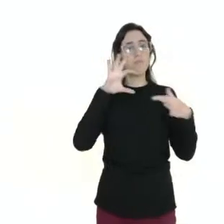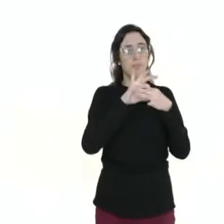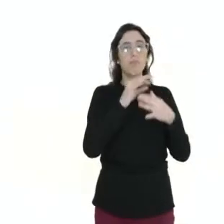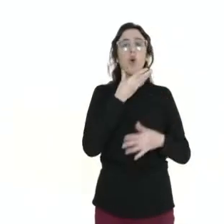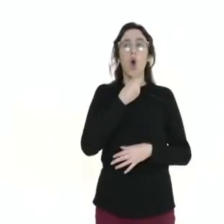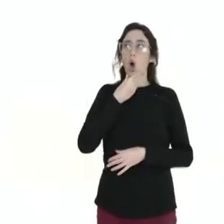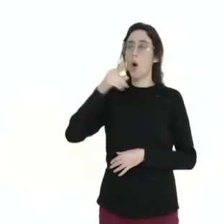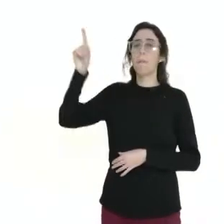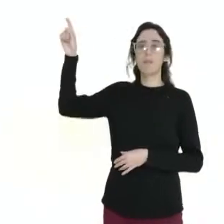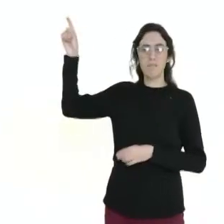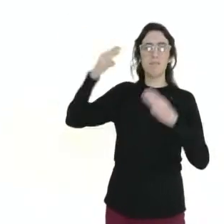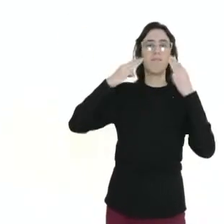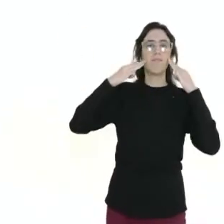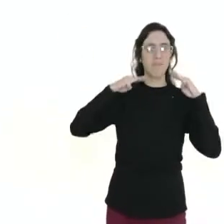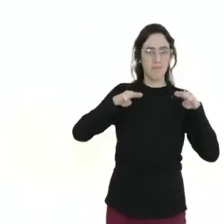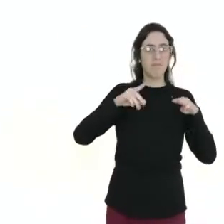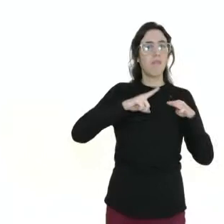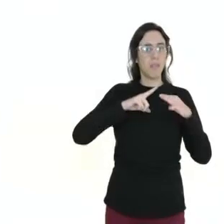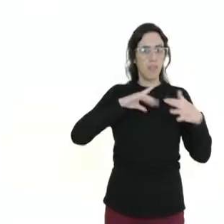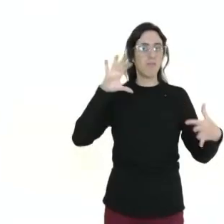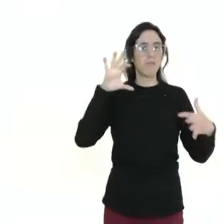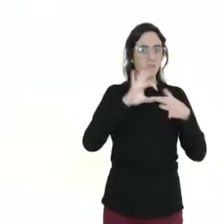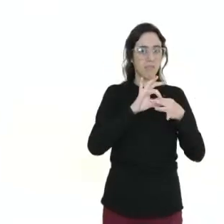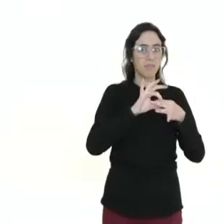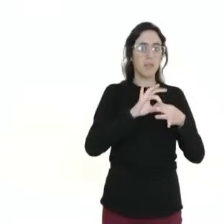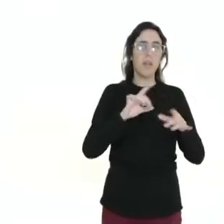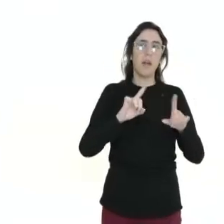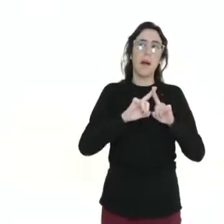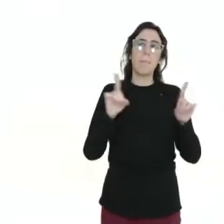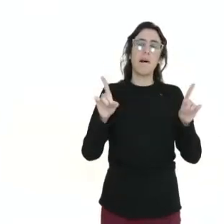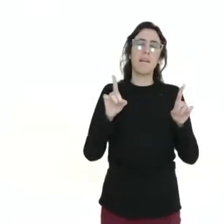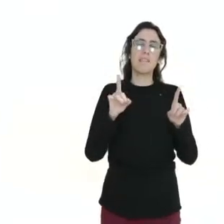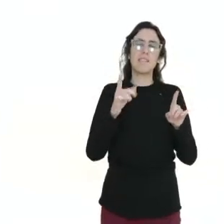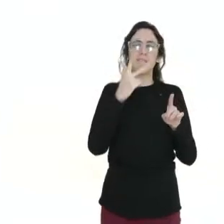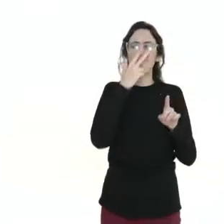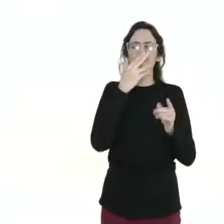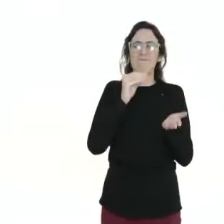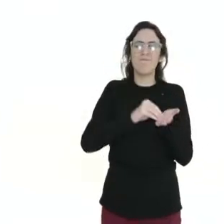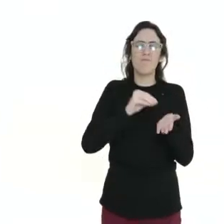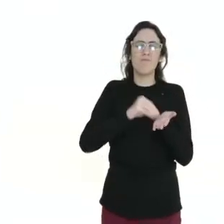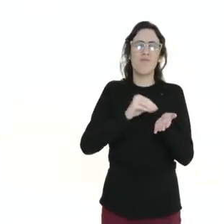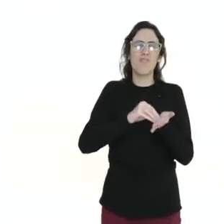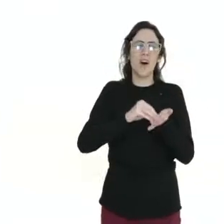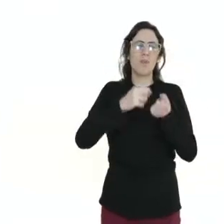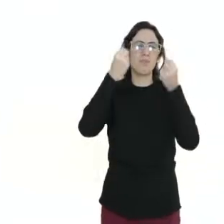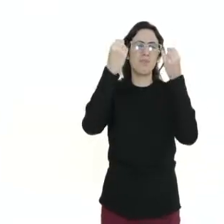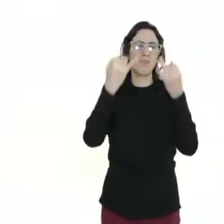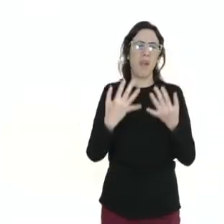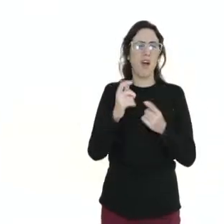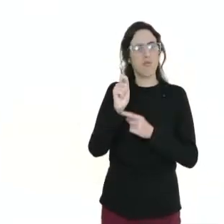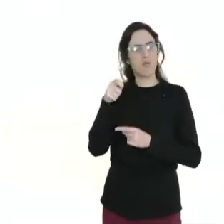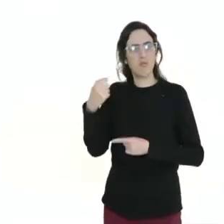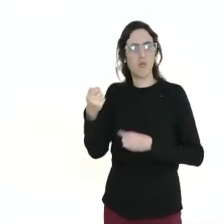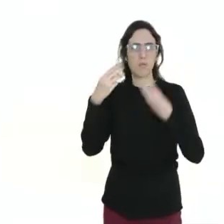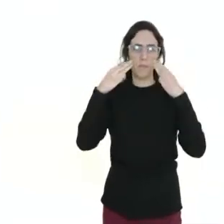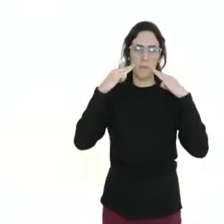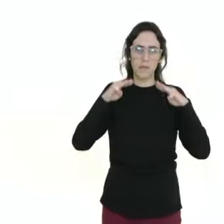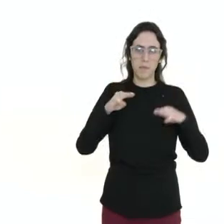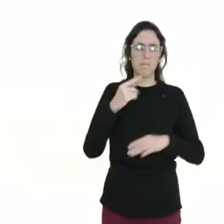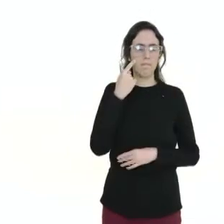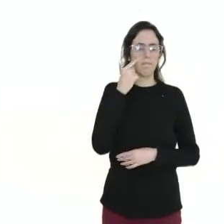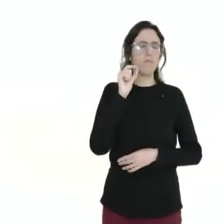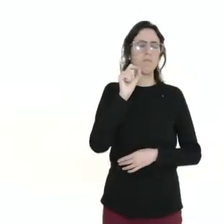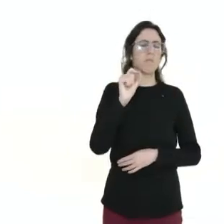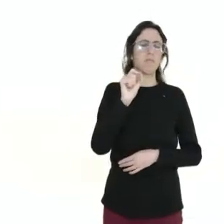Maquiavel, mas é uma leitura um pouco simplista e apressada desse filósofo. Vamos conhecer quem